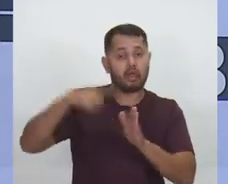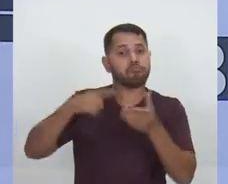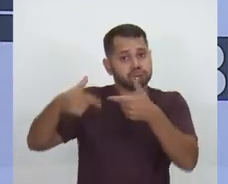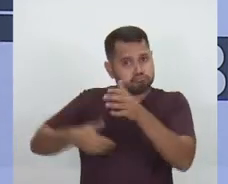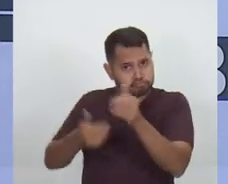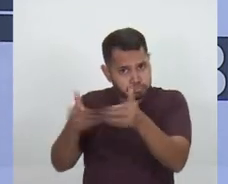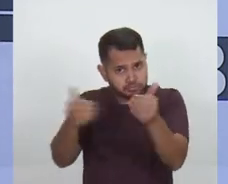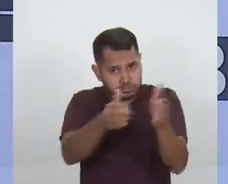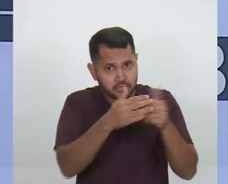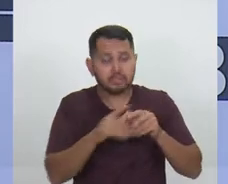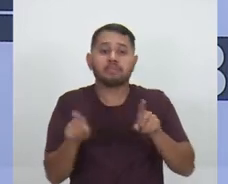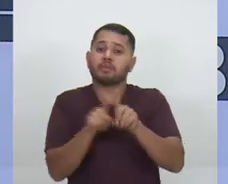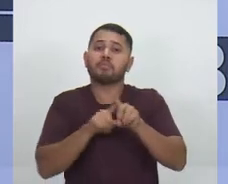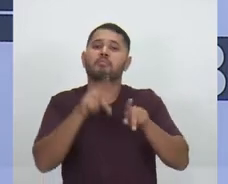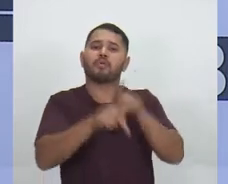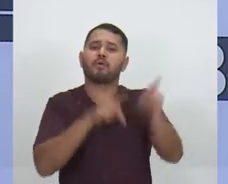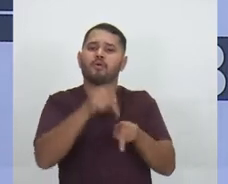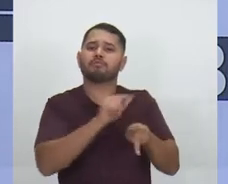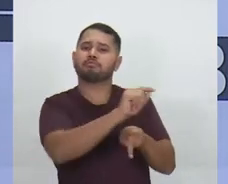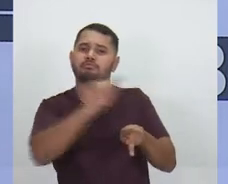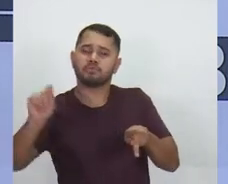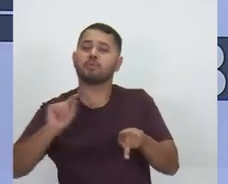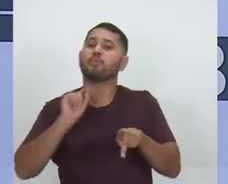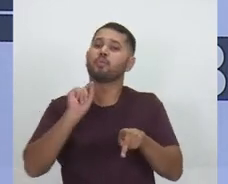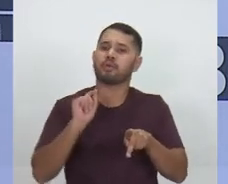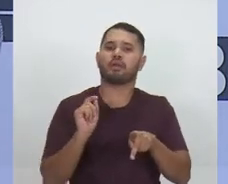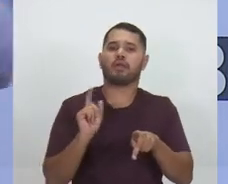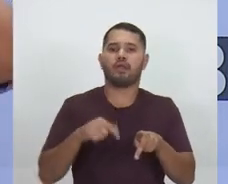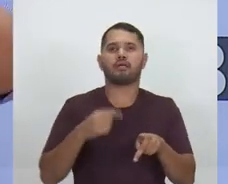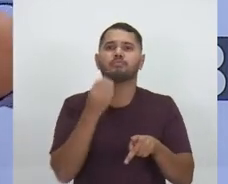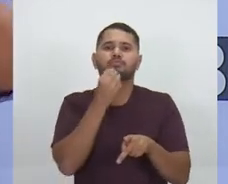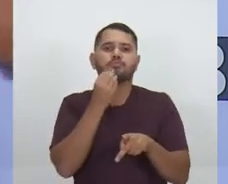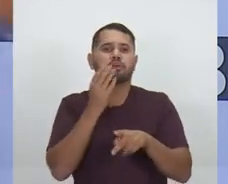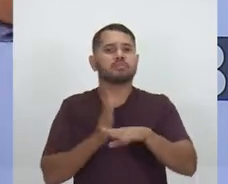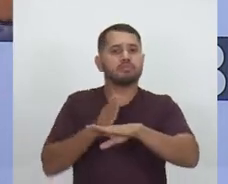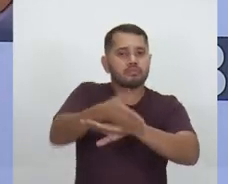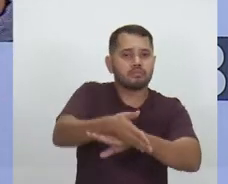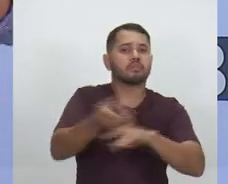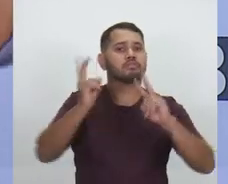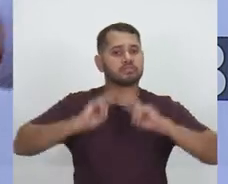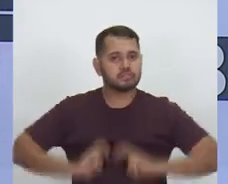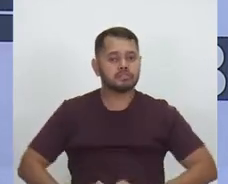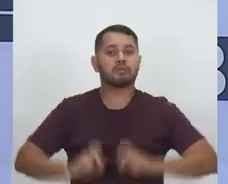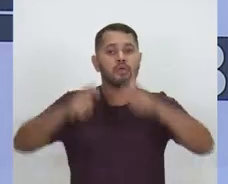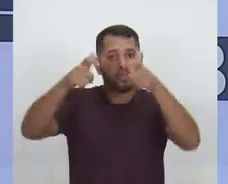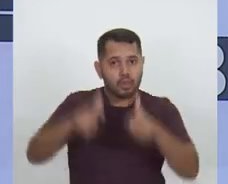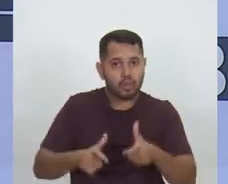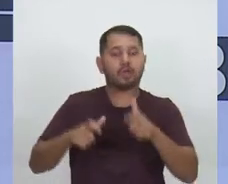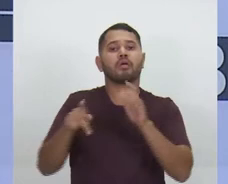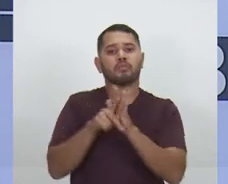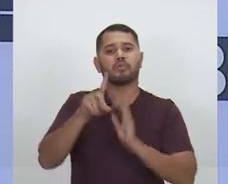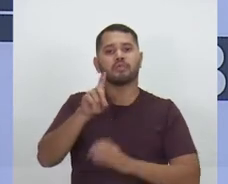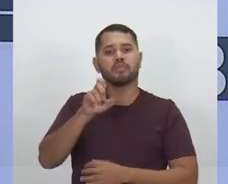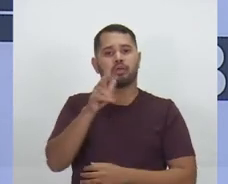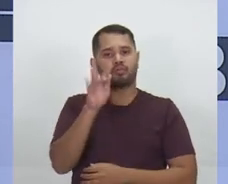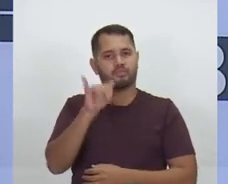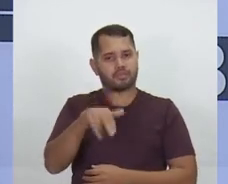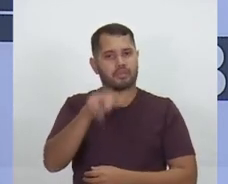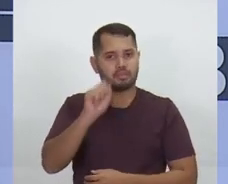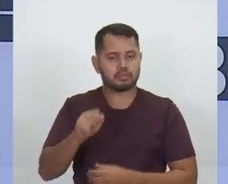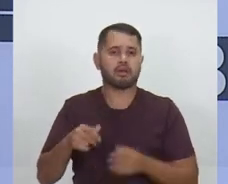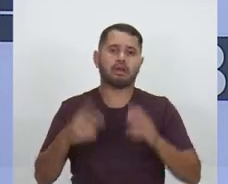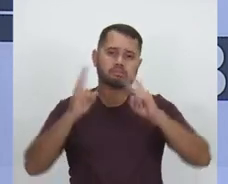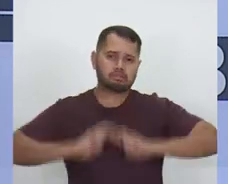abrimos também para a população a oportunidade de fazer exames no parque de exames do hospital delphi nazis e assim